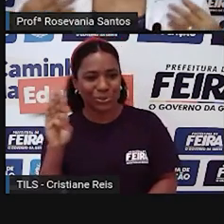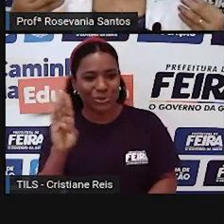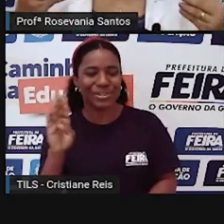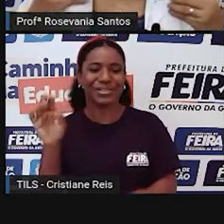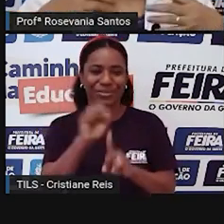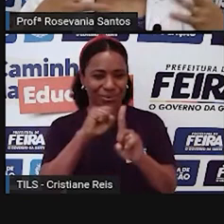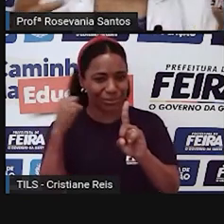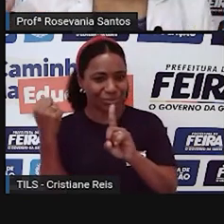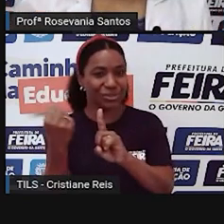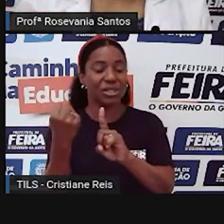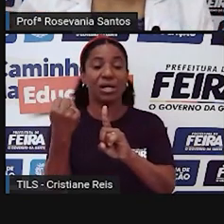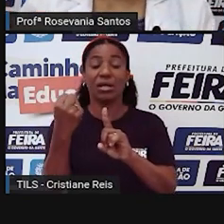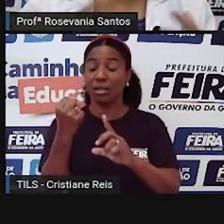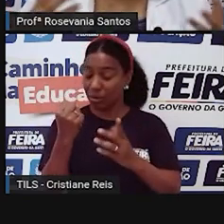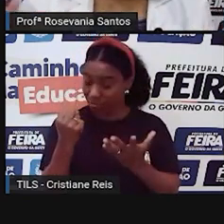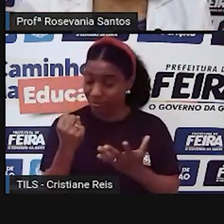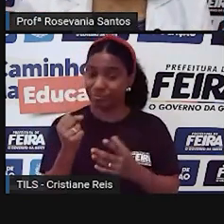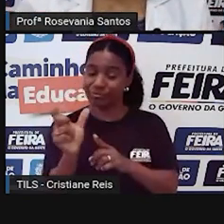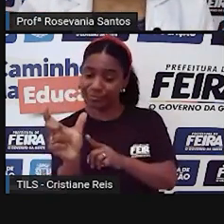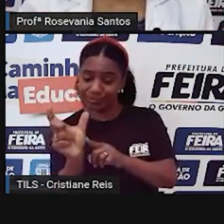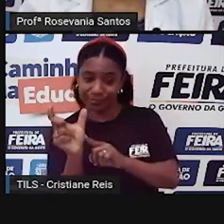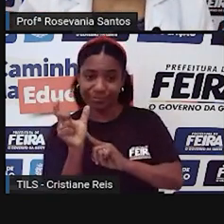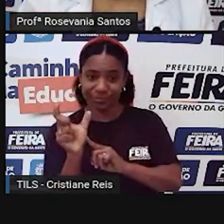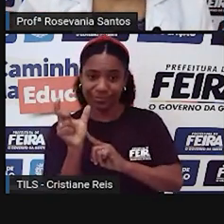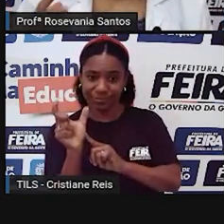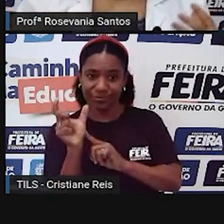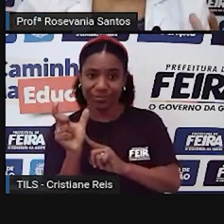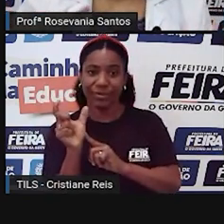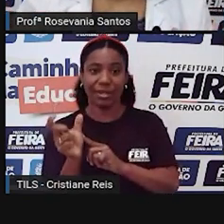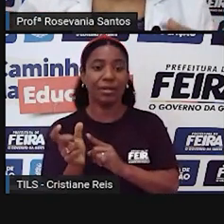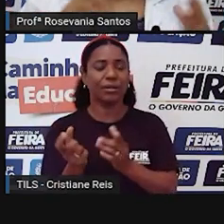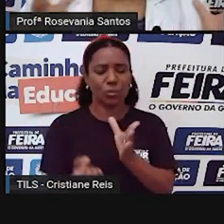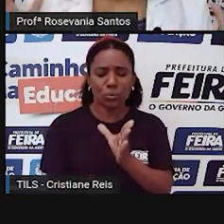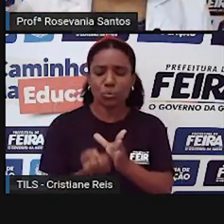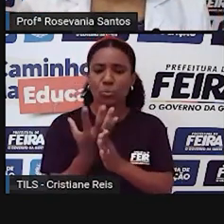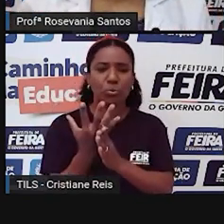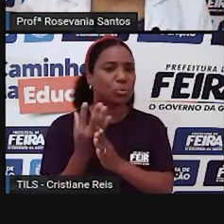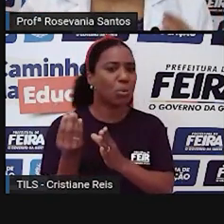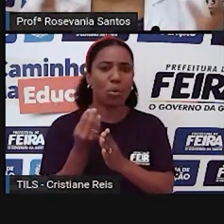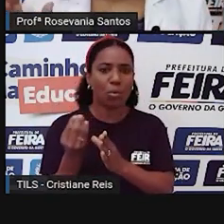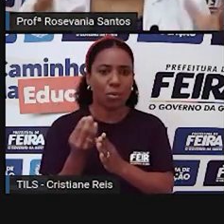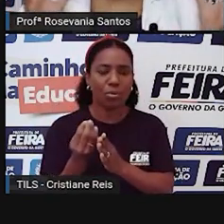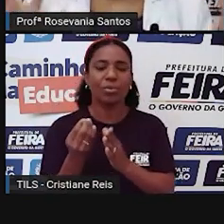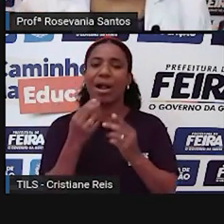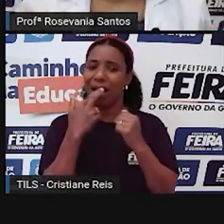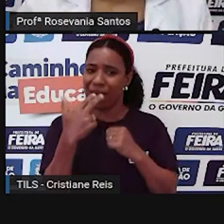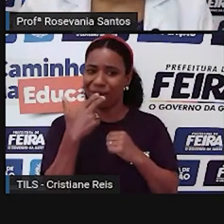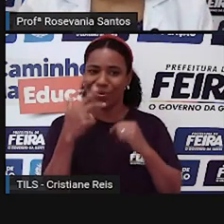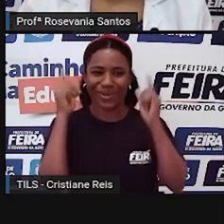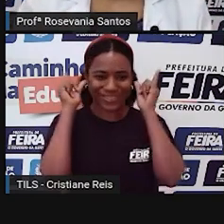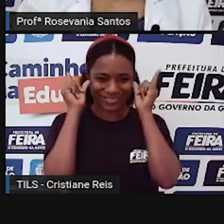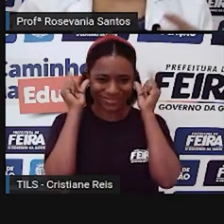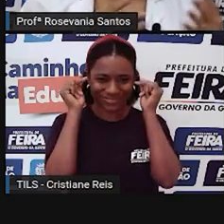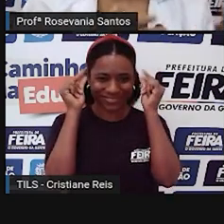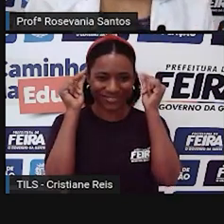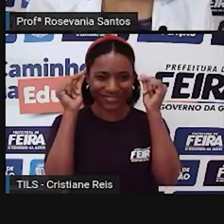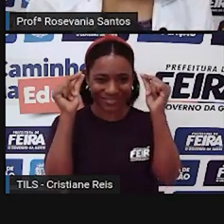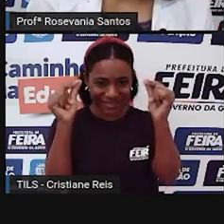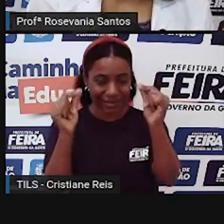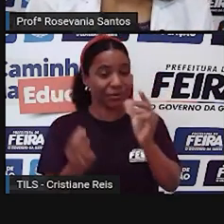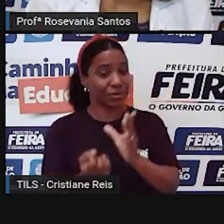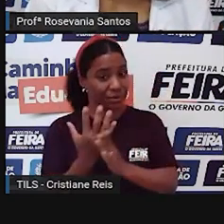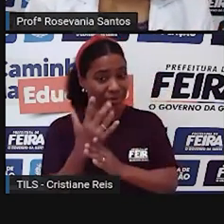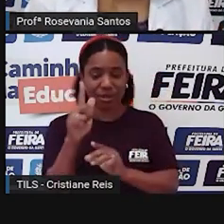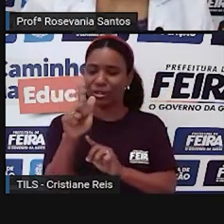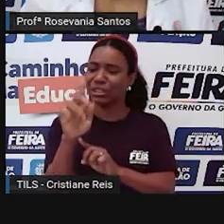Sociologia, todas elas, né, assim, de origem grega, a gente tem um significado, né, a etimologia dessa palavra. Geo